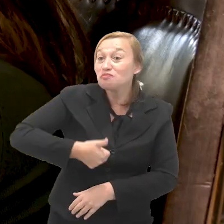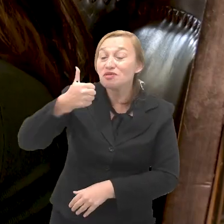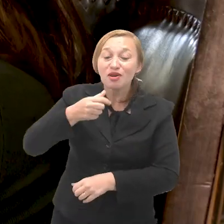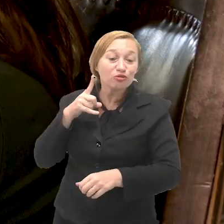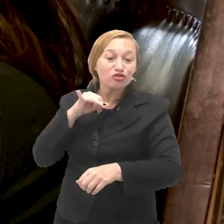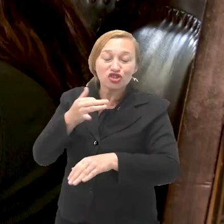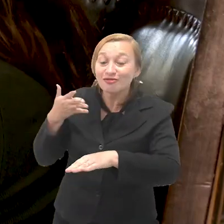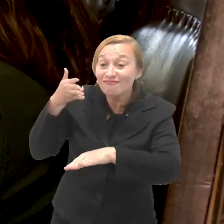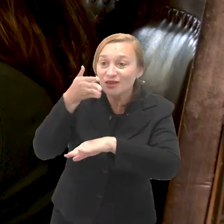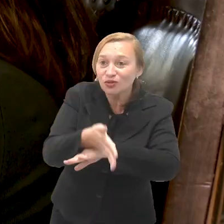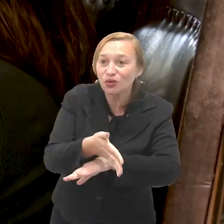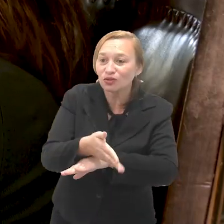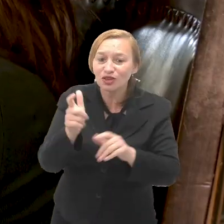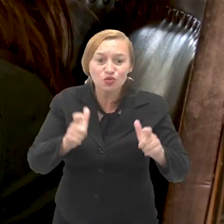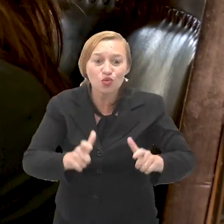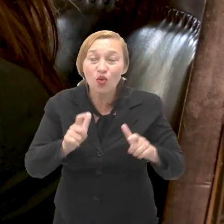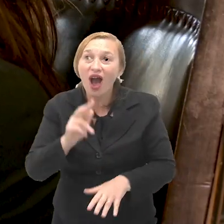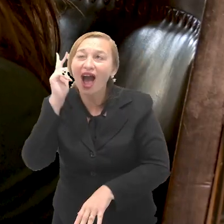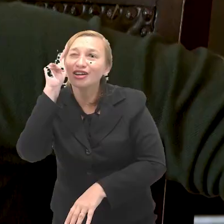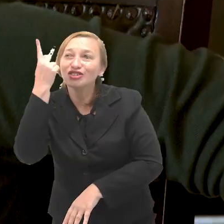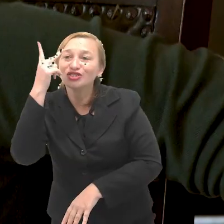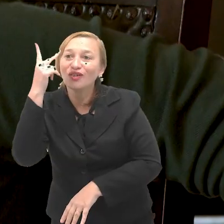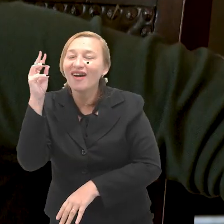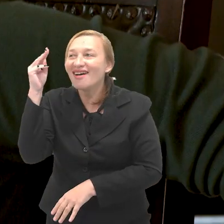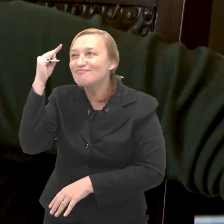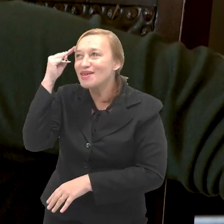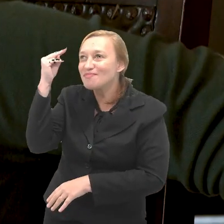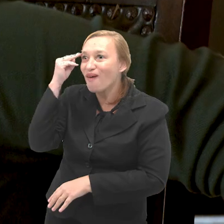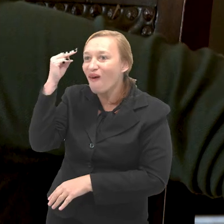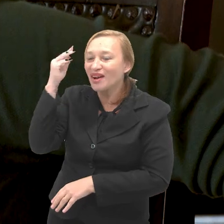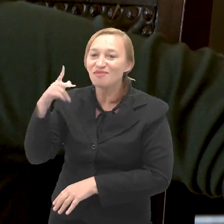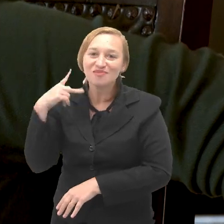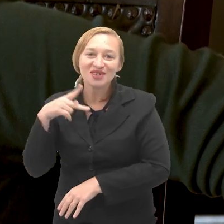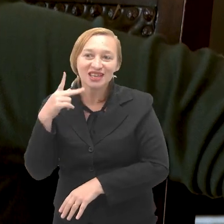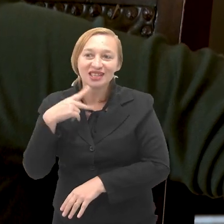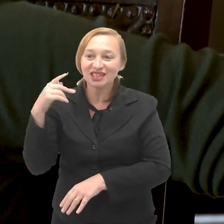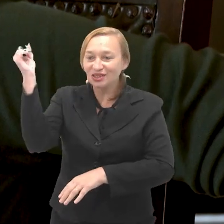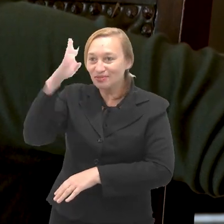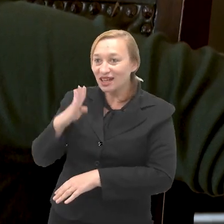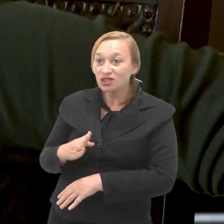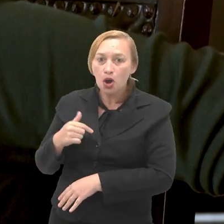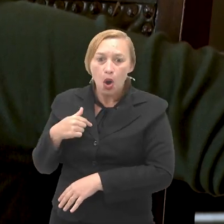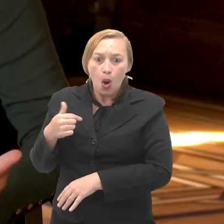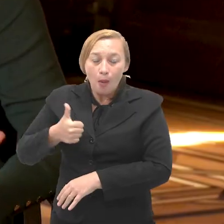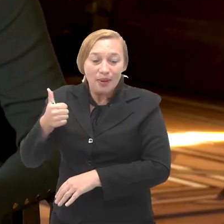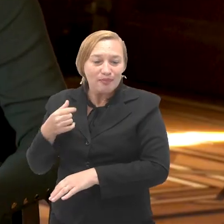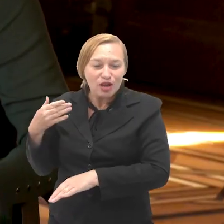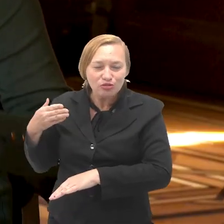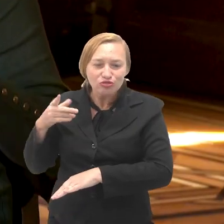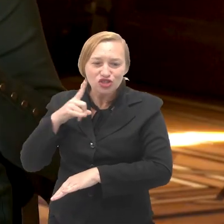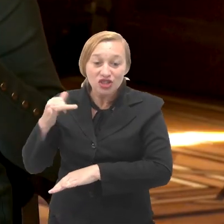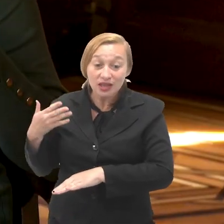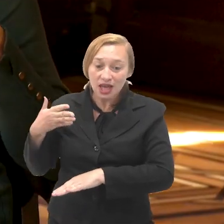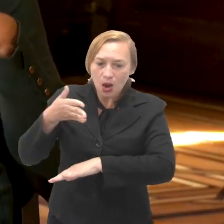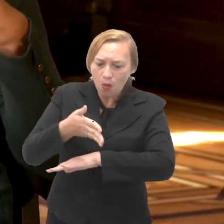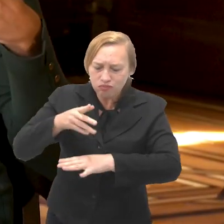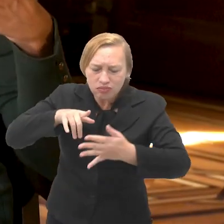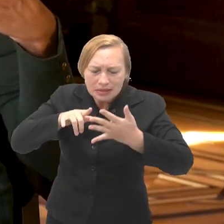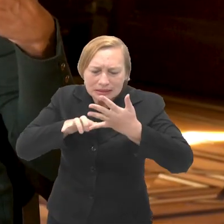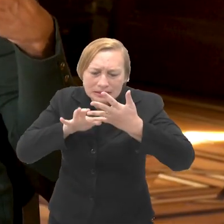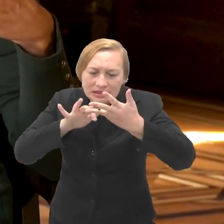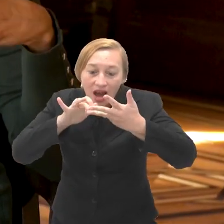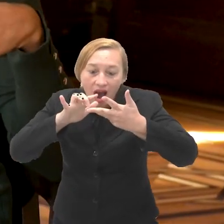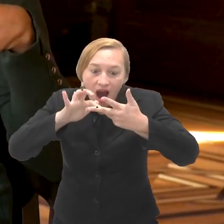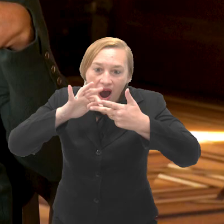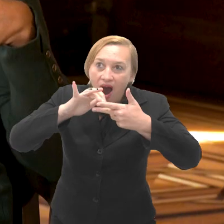esquece a primeira vez que pisou nesse lugar histórico, que guarda um pedaço da memória política do Brasil. A primeira vez que eu subi aquelas